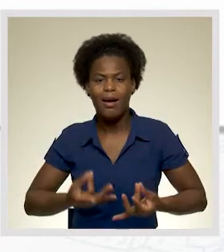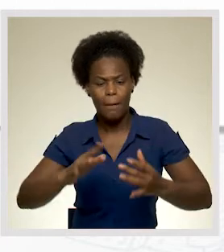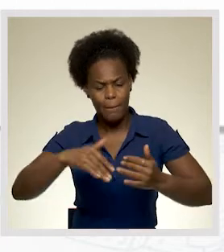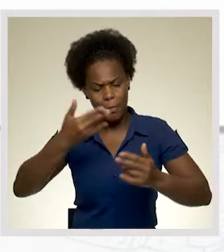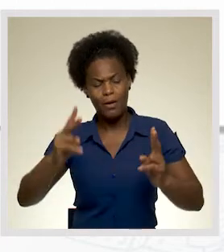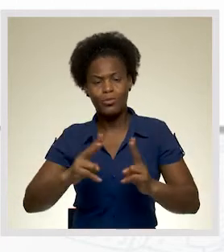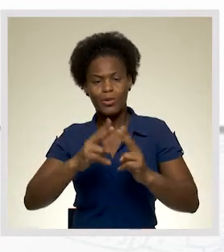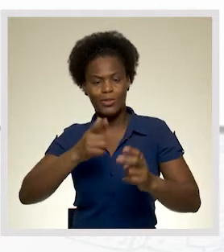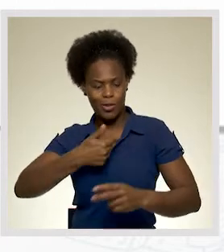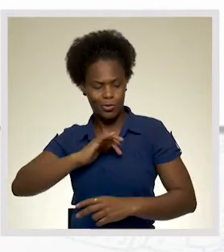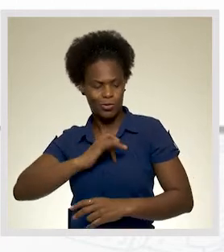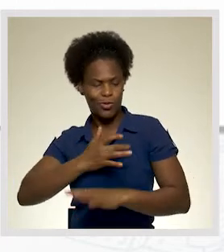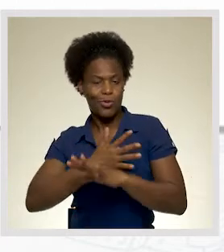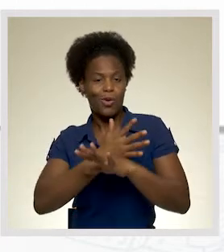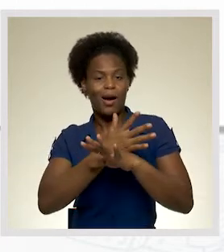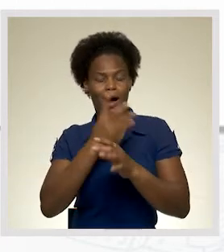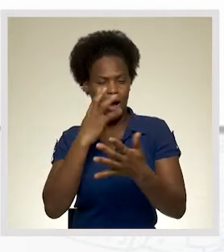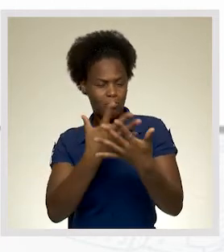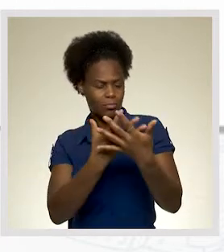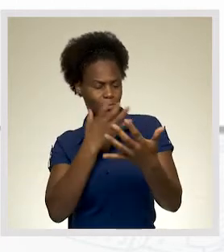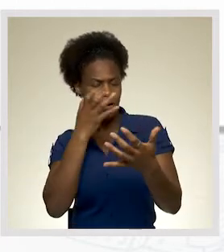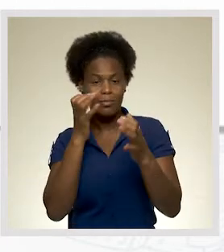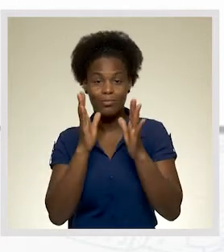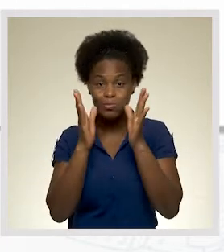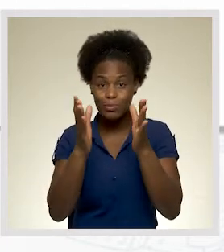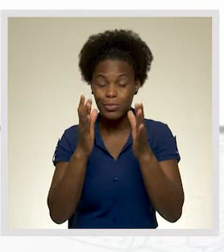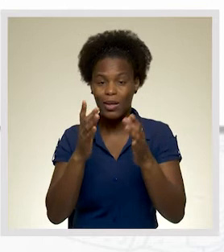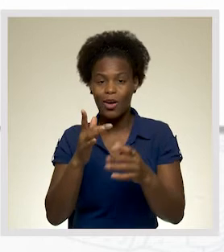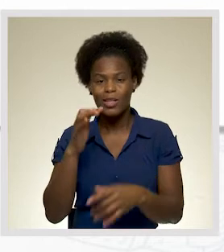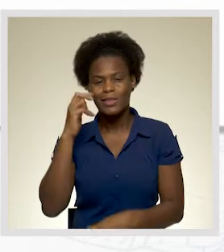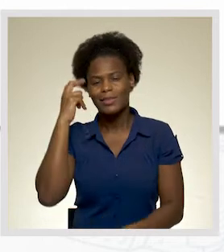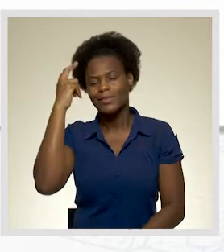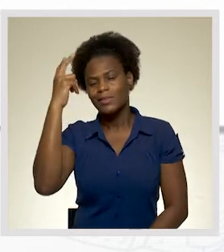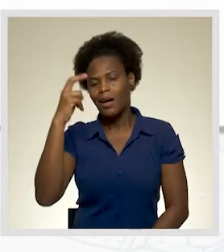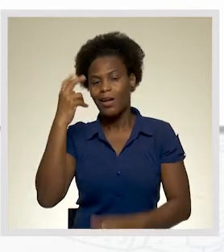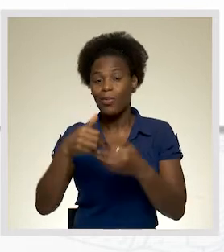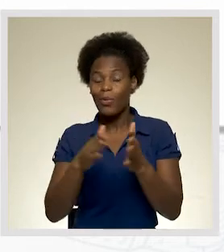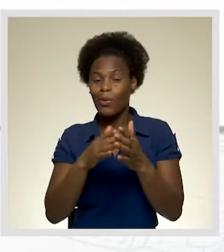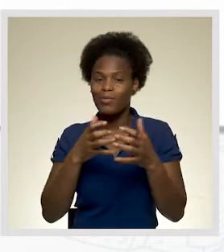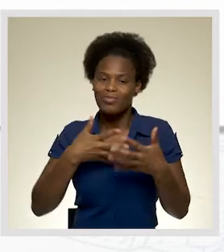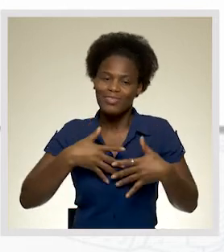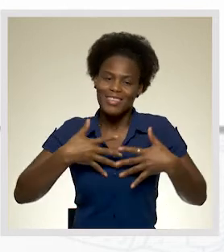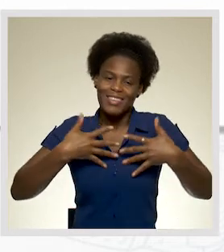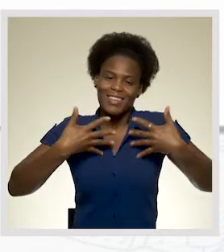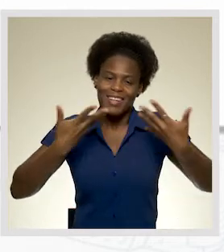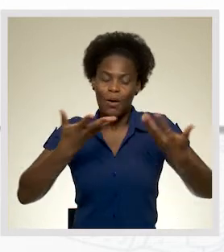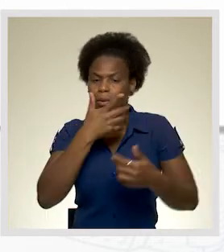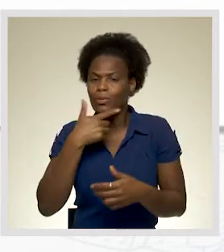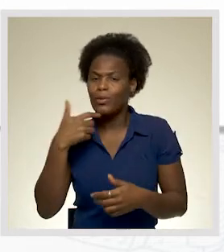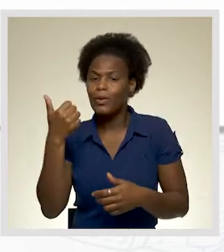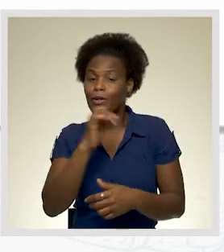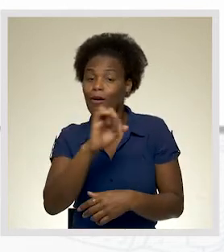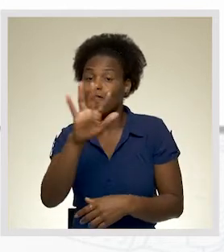nos cativa pela imensa dose de prazer que toda a graça e a palpitante beleza da sua